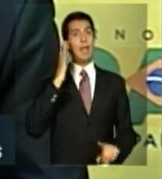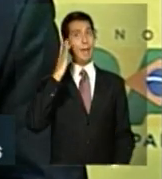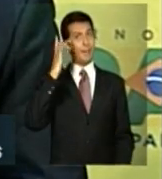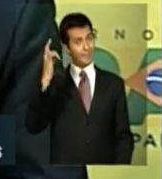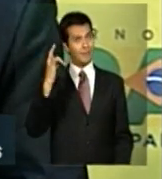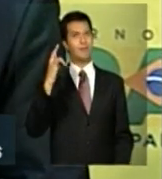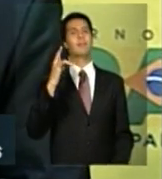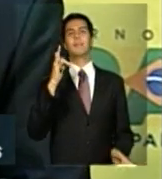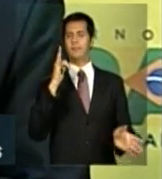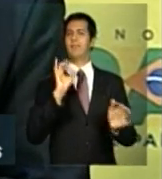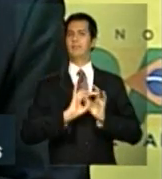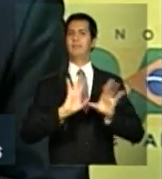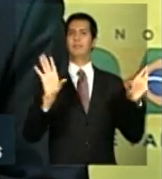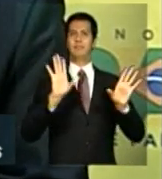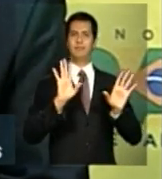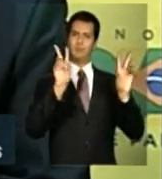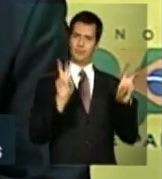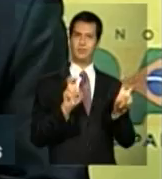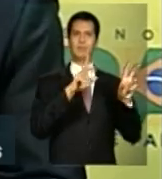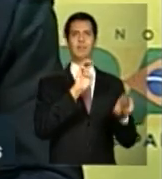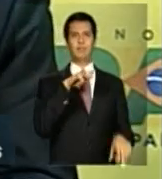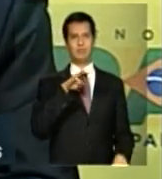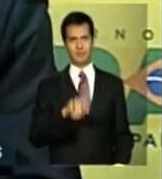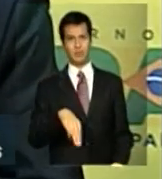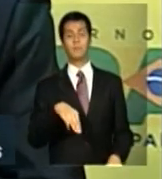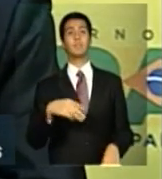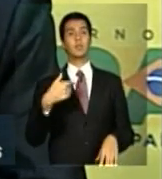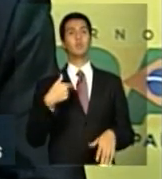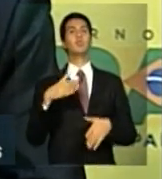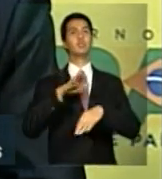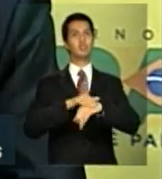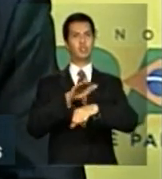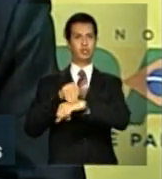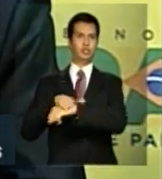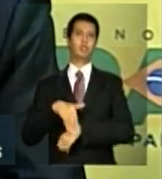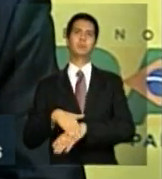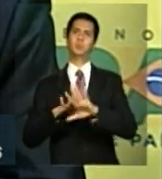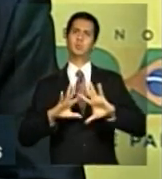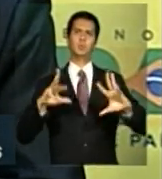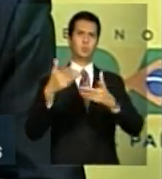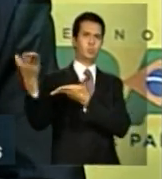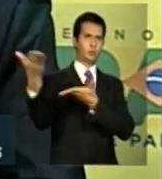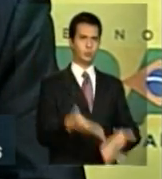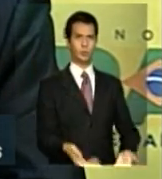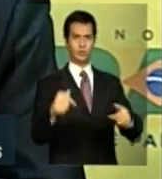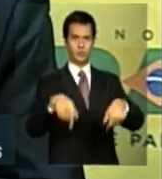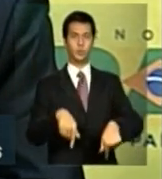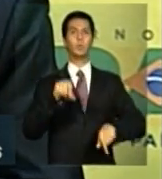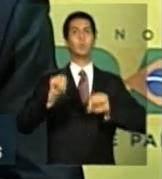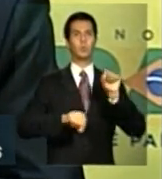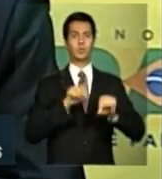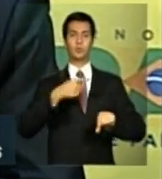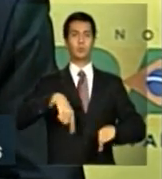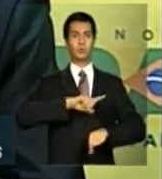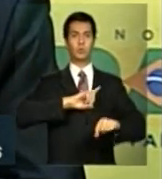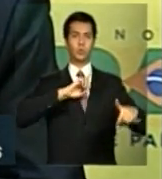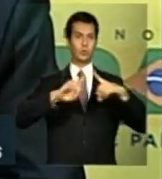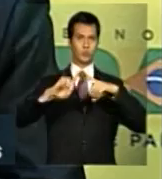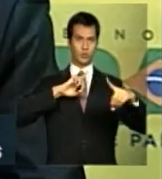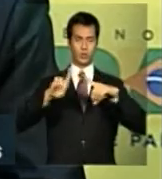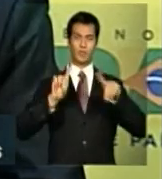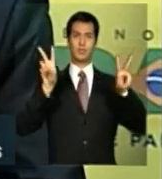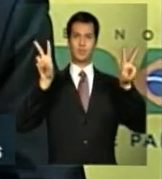Bom, eu convidei vocês para tratar do tema da greve, que